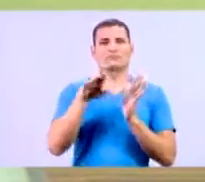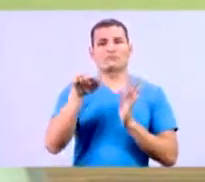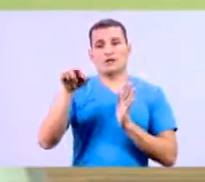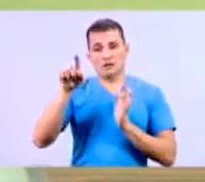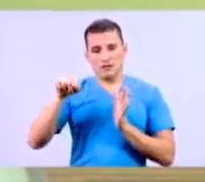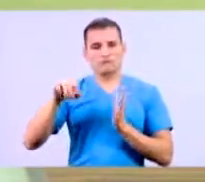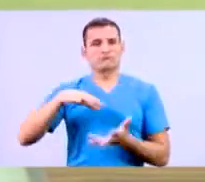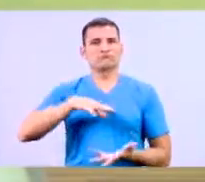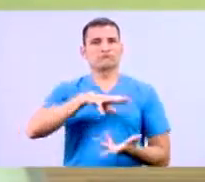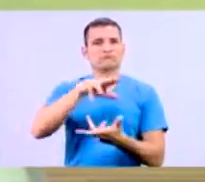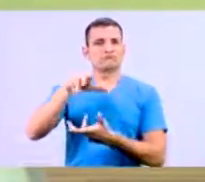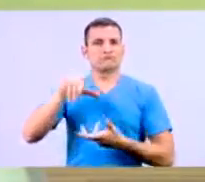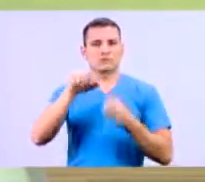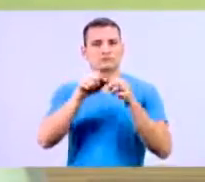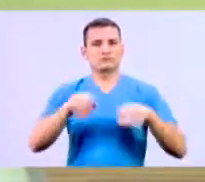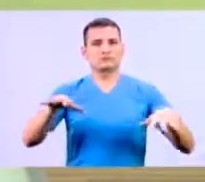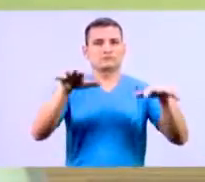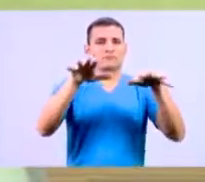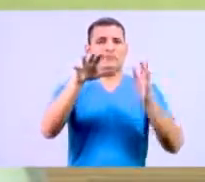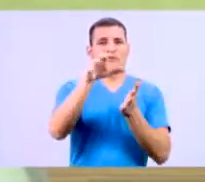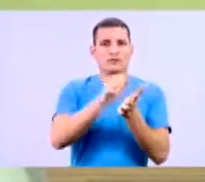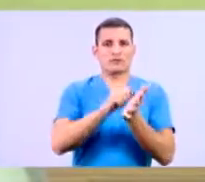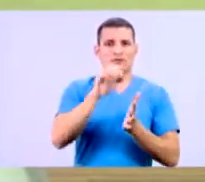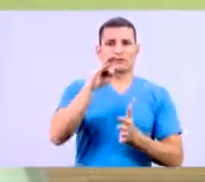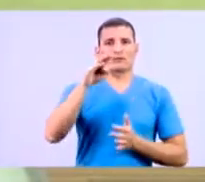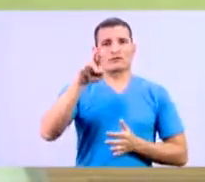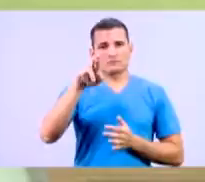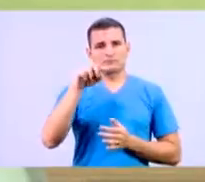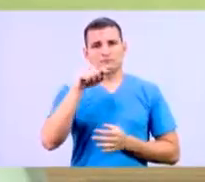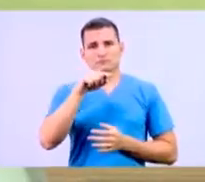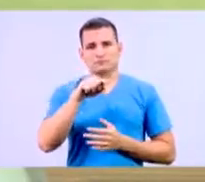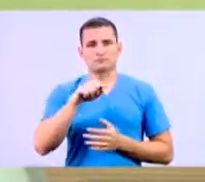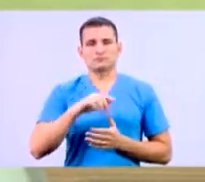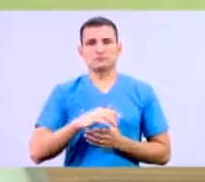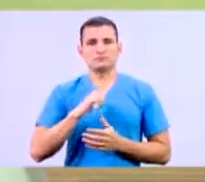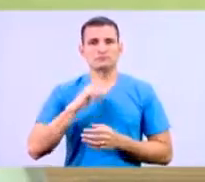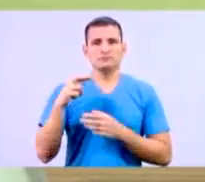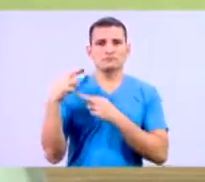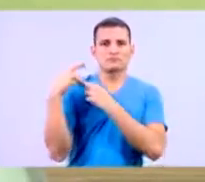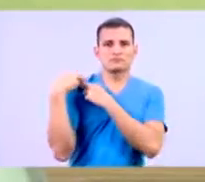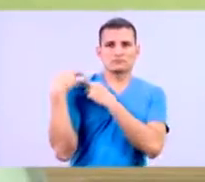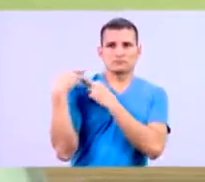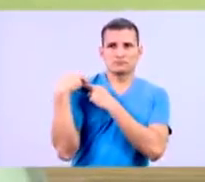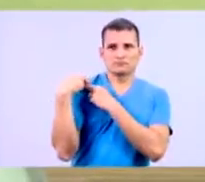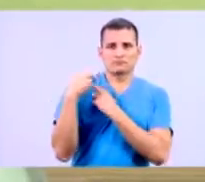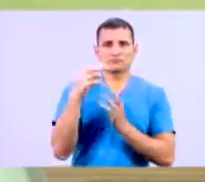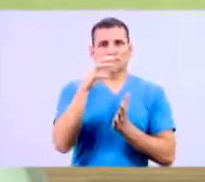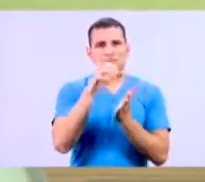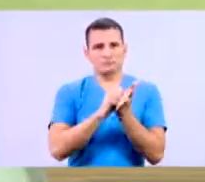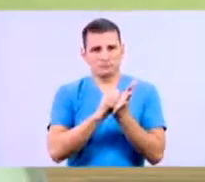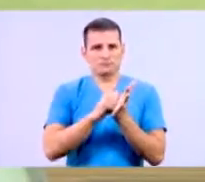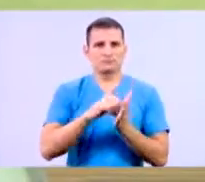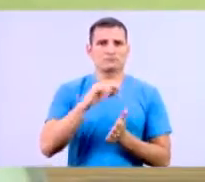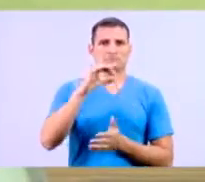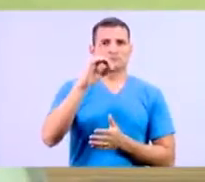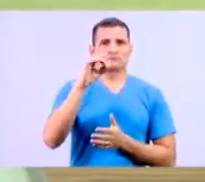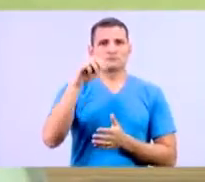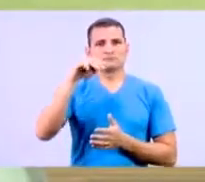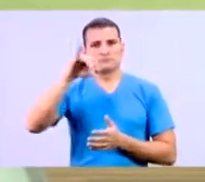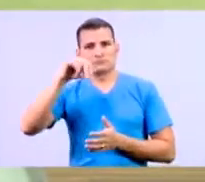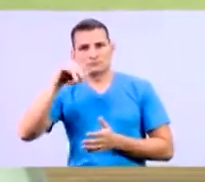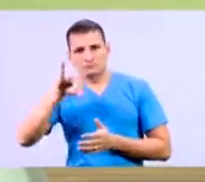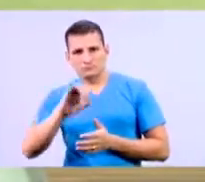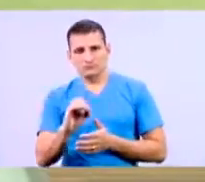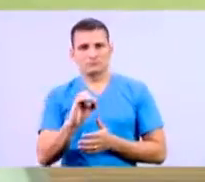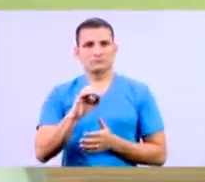mundial. E o Registro BR, conforme a gente vê aí no slide, ele tem essa responsabilidade de registrar os domínios, os nomes